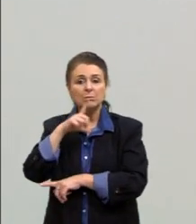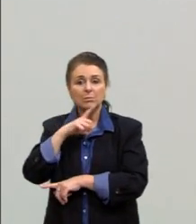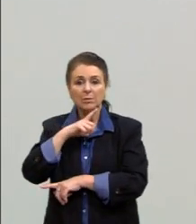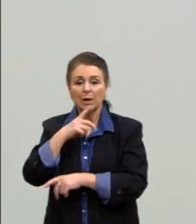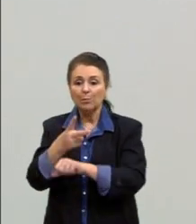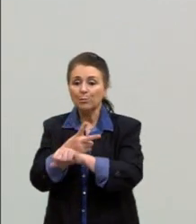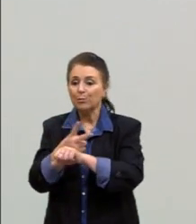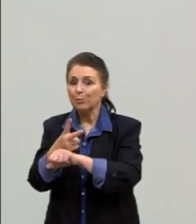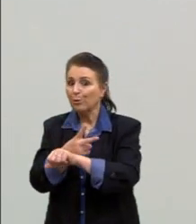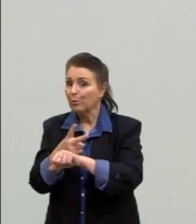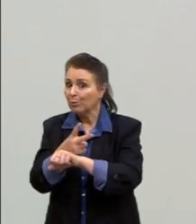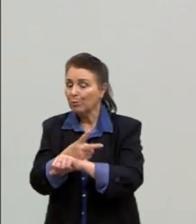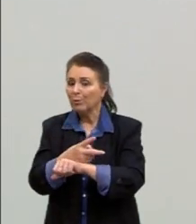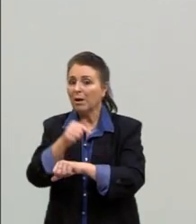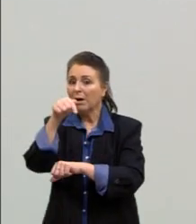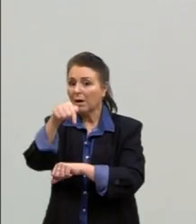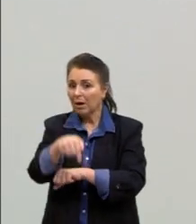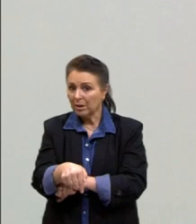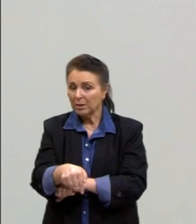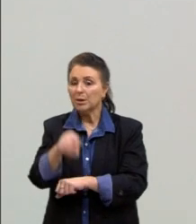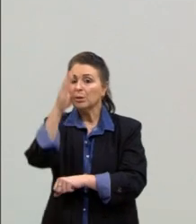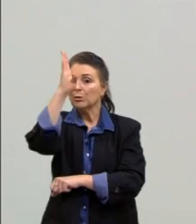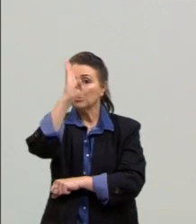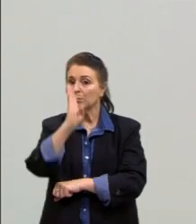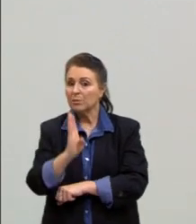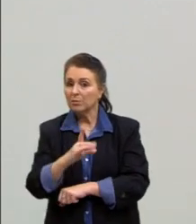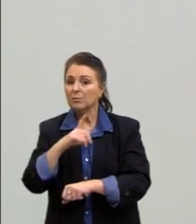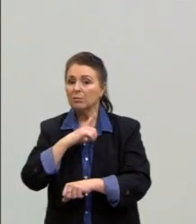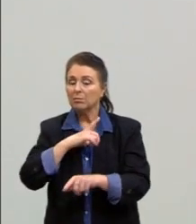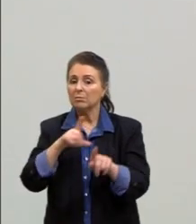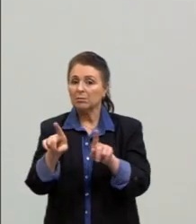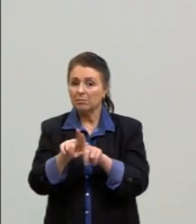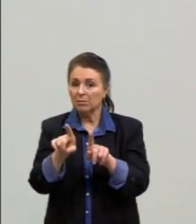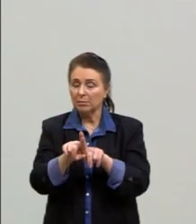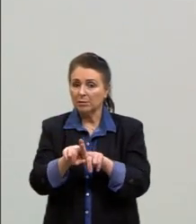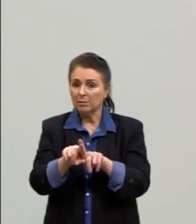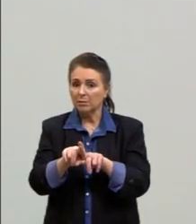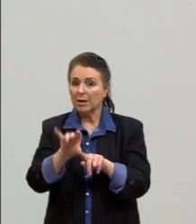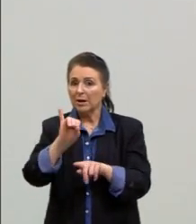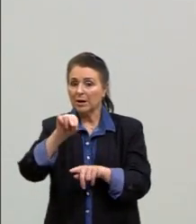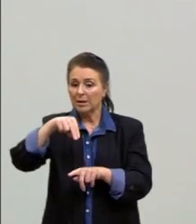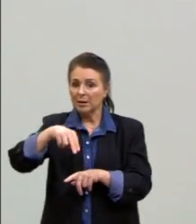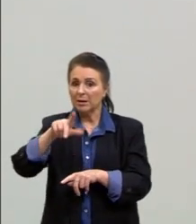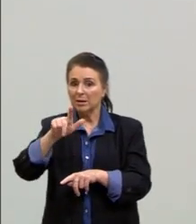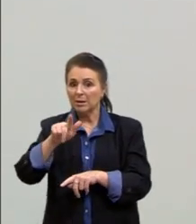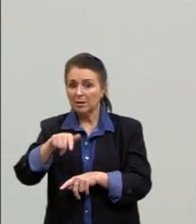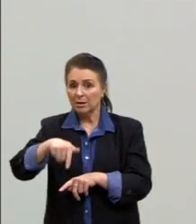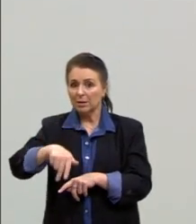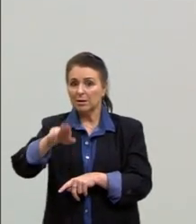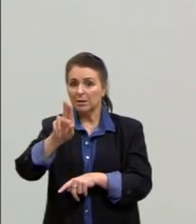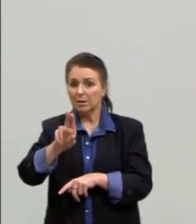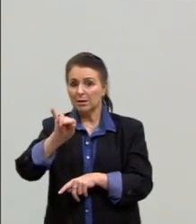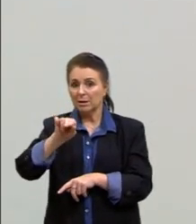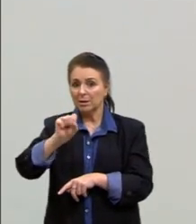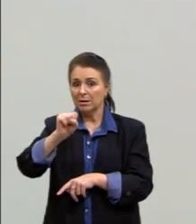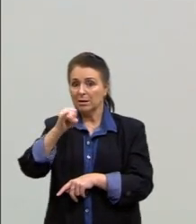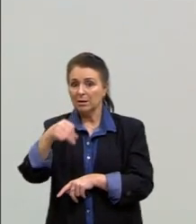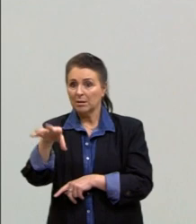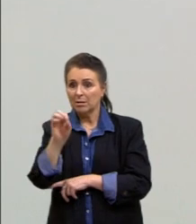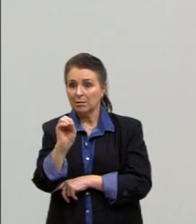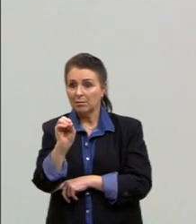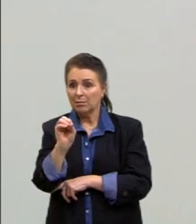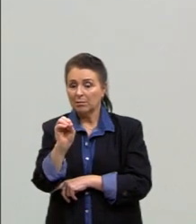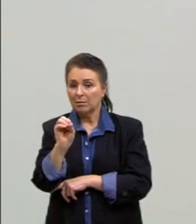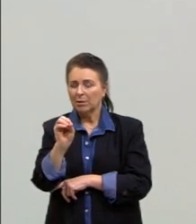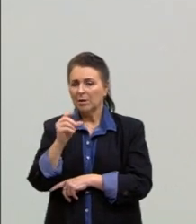caças bruxas e aqui no Brasil também tem aquisição mas ela vai perseguir também principalmente o